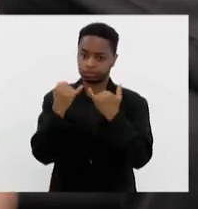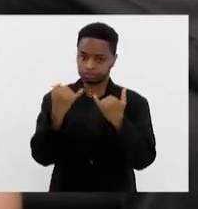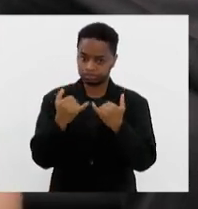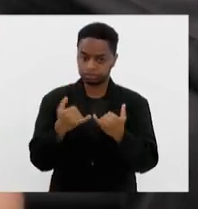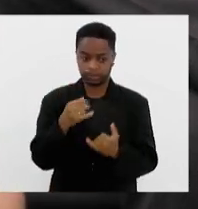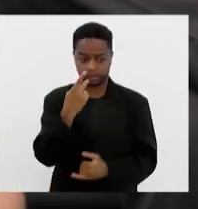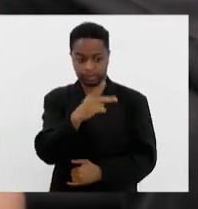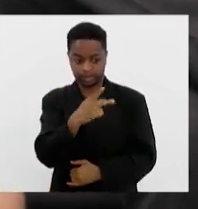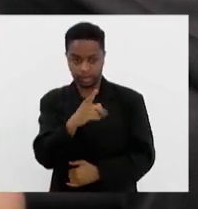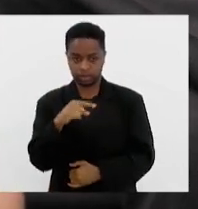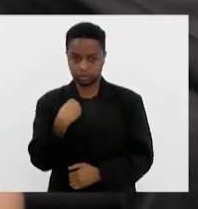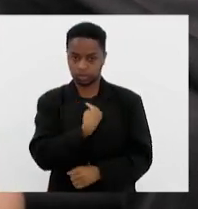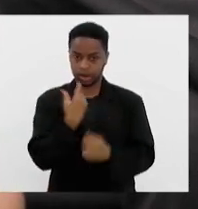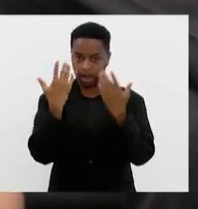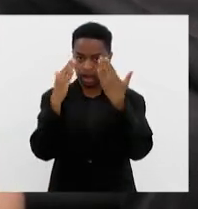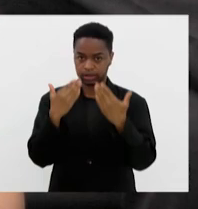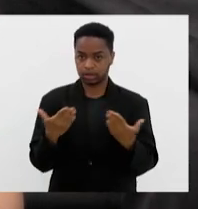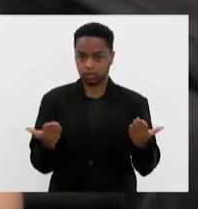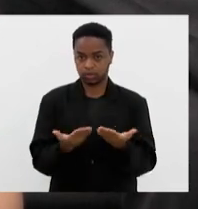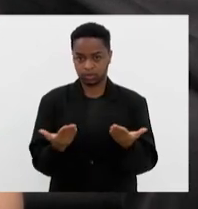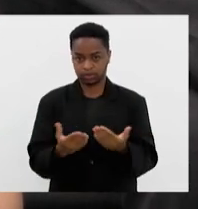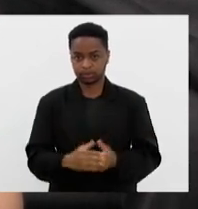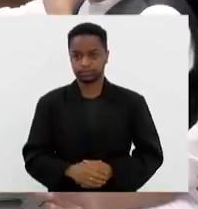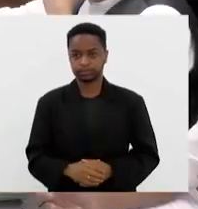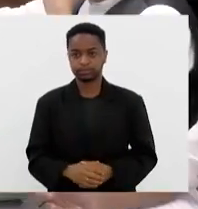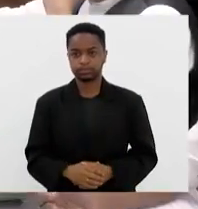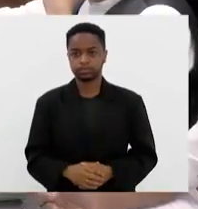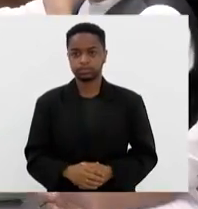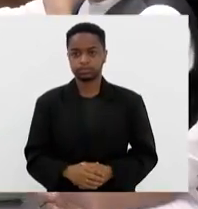esse que a gente está analisando aqui.